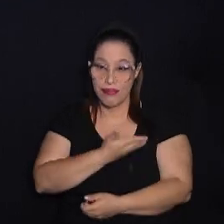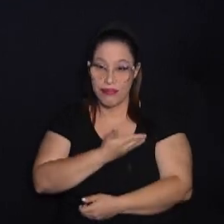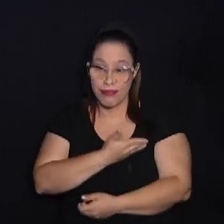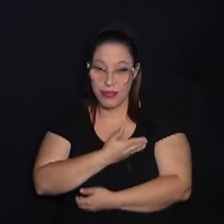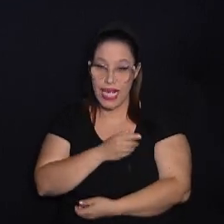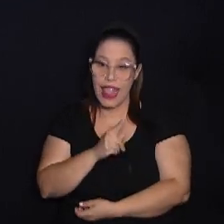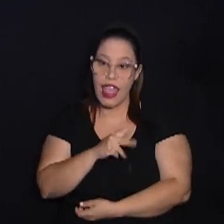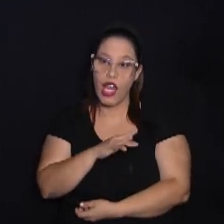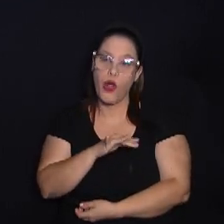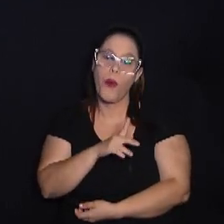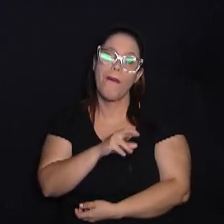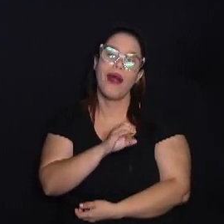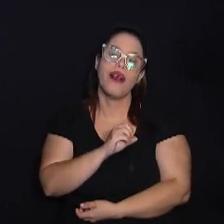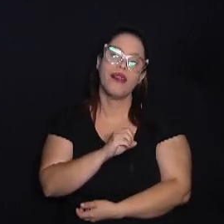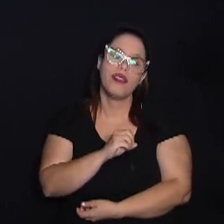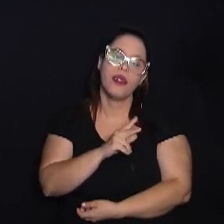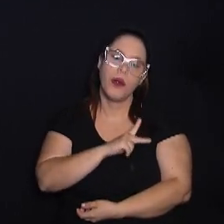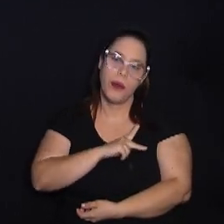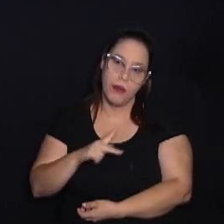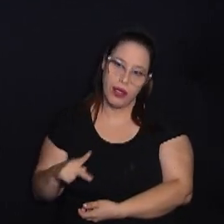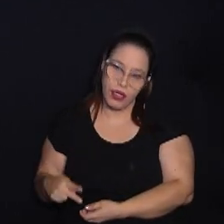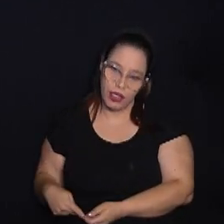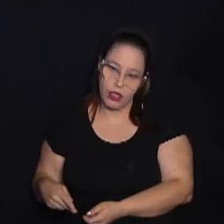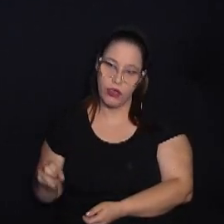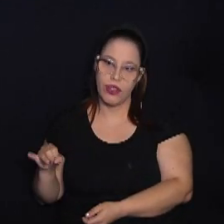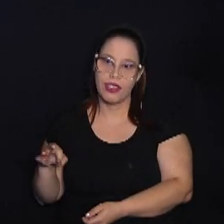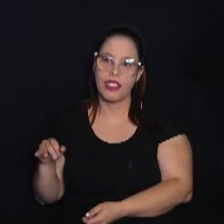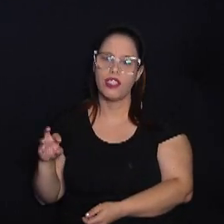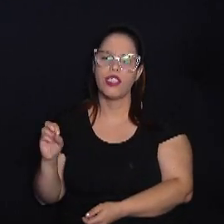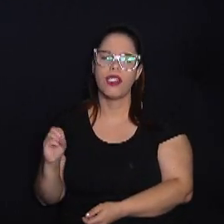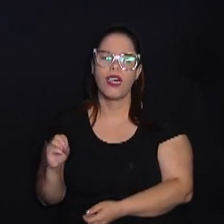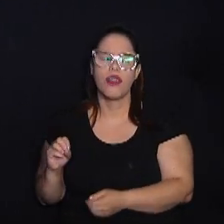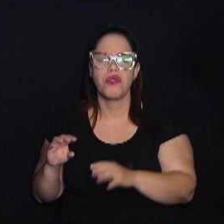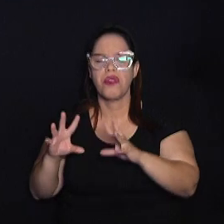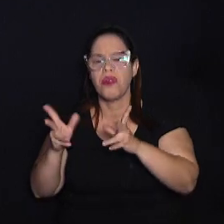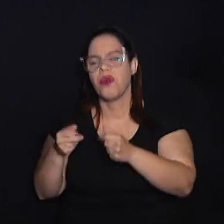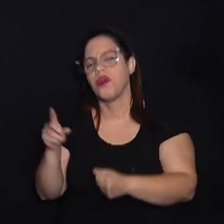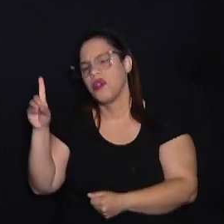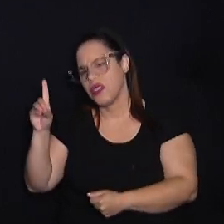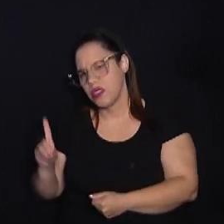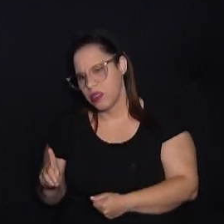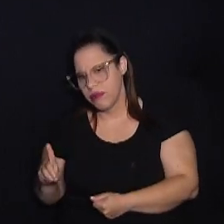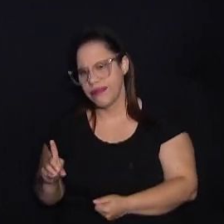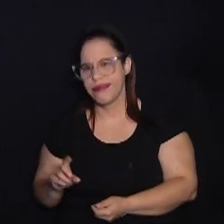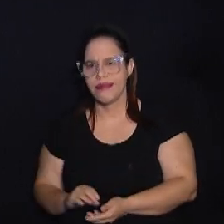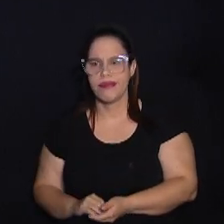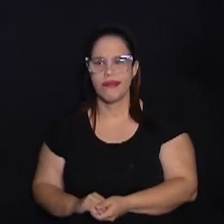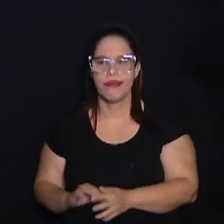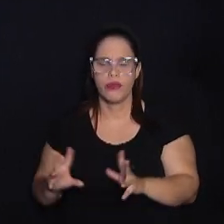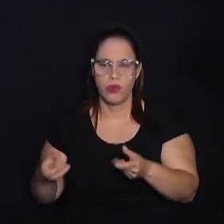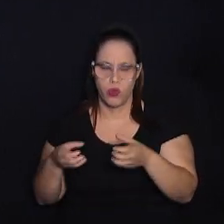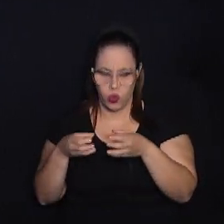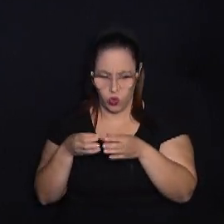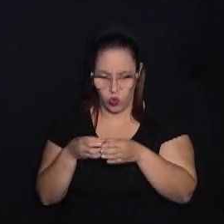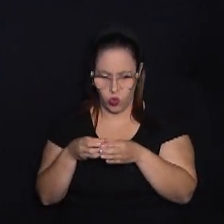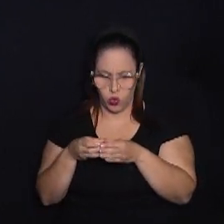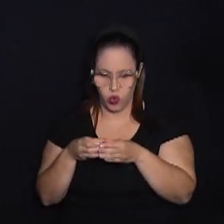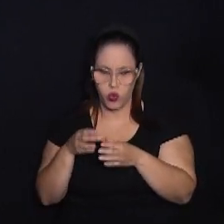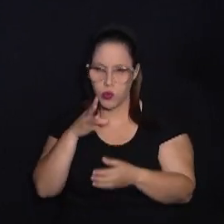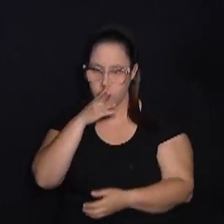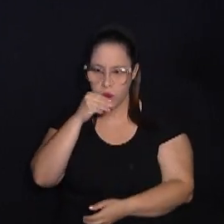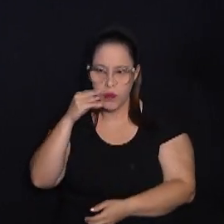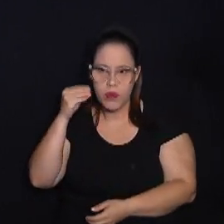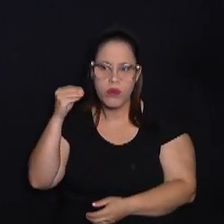Dagoberto, presidente aqui do sindicato, com toda a sua diretoria, todo o corpo, né, de funcionários aqui